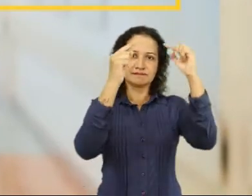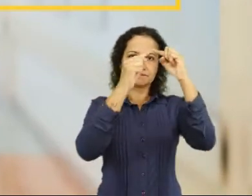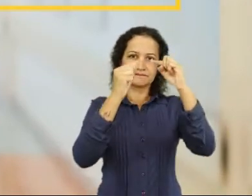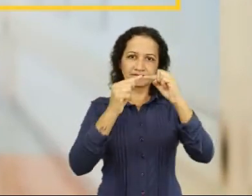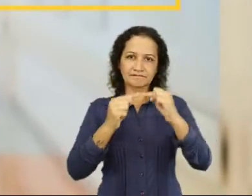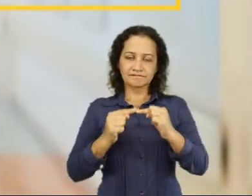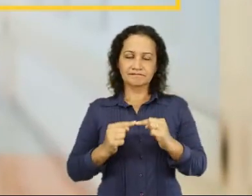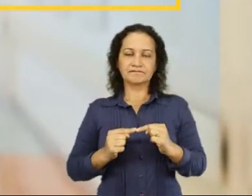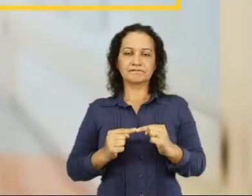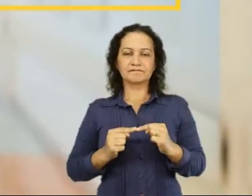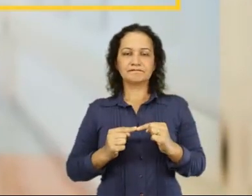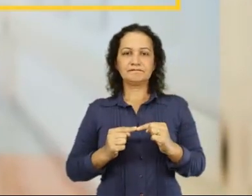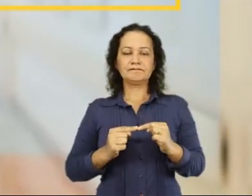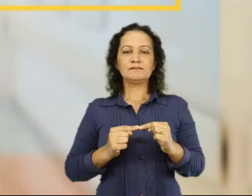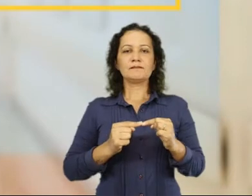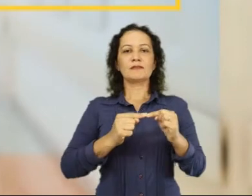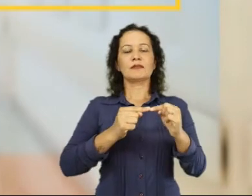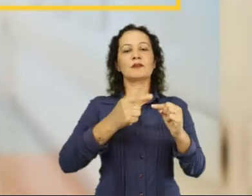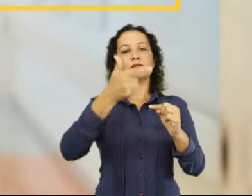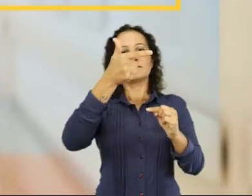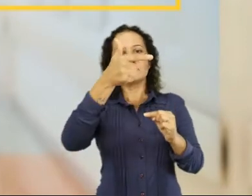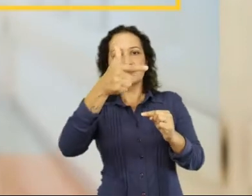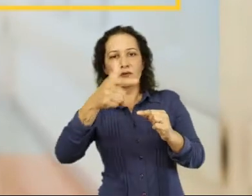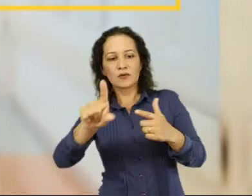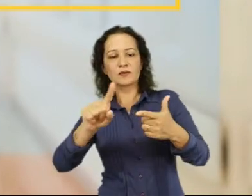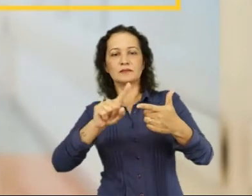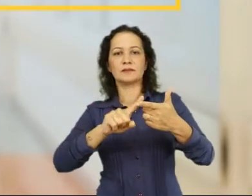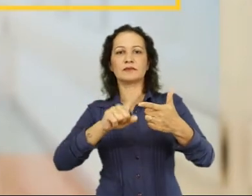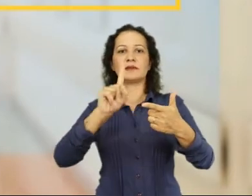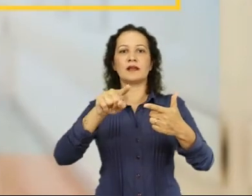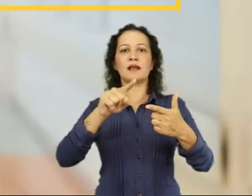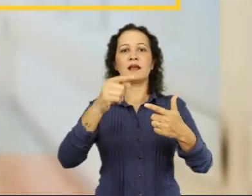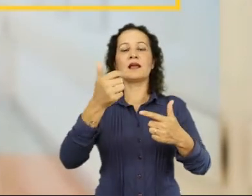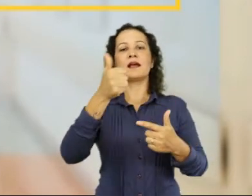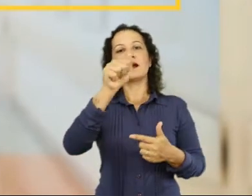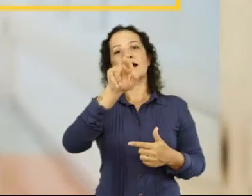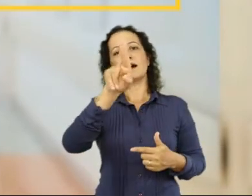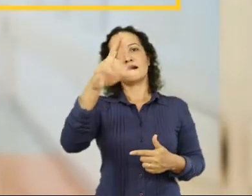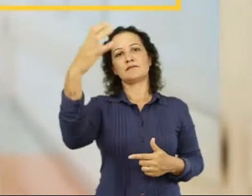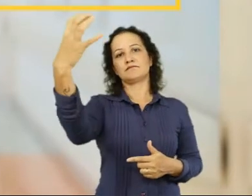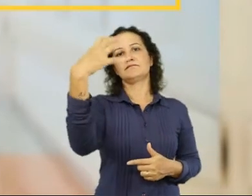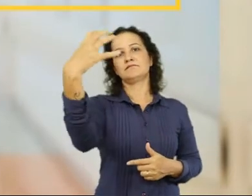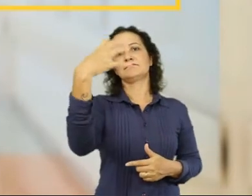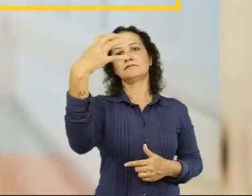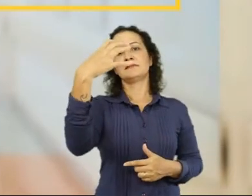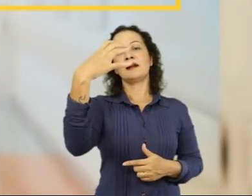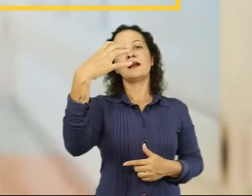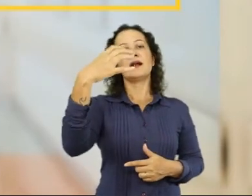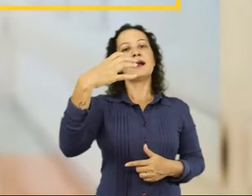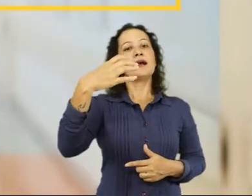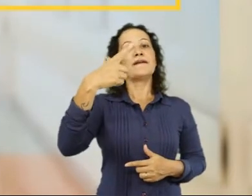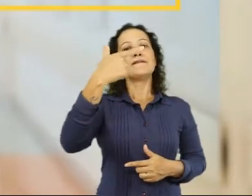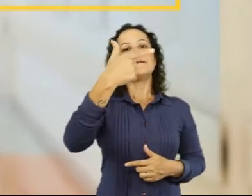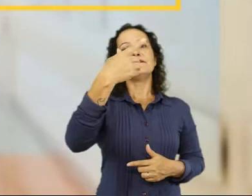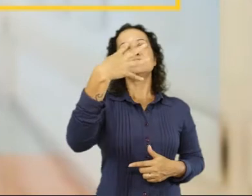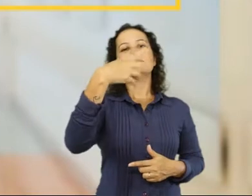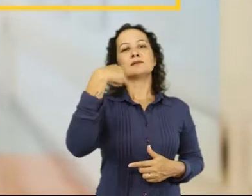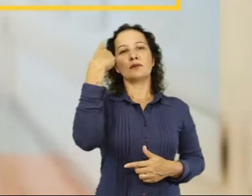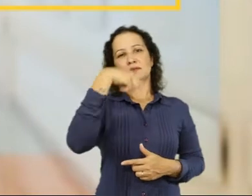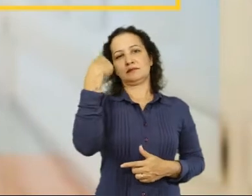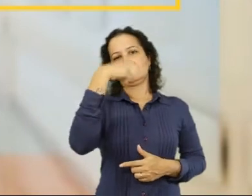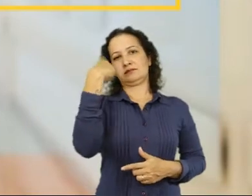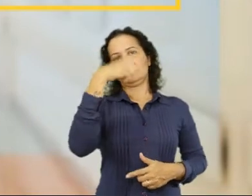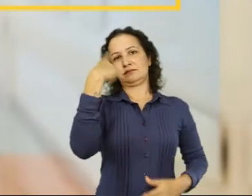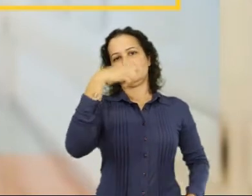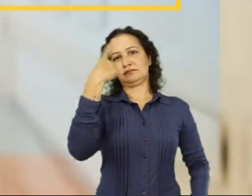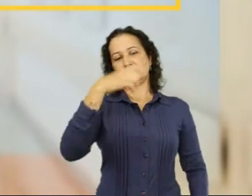item importante ainda no artigo primário é manter o ar-condicionado ligado 24 horas na sala de